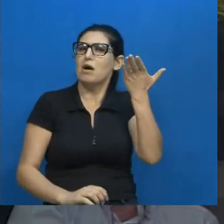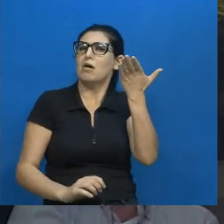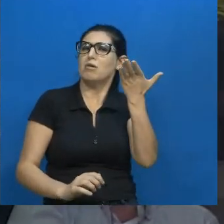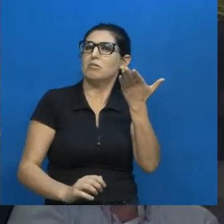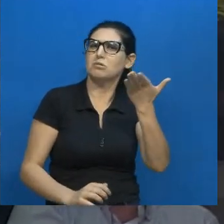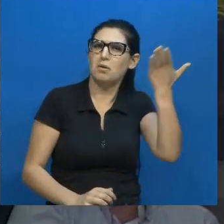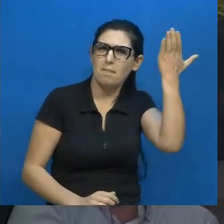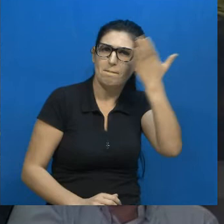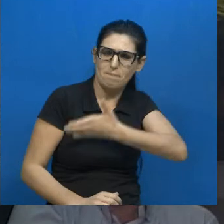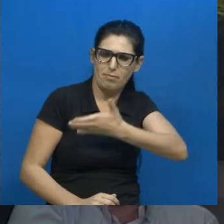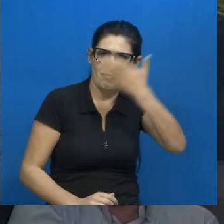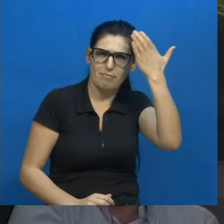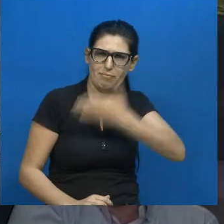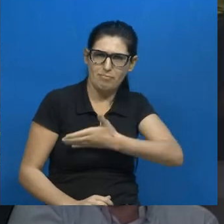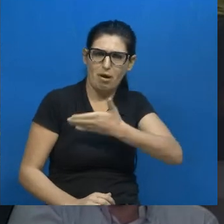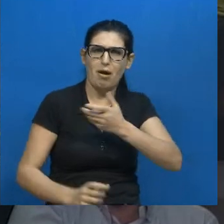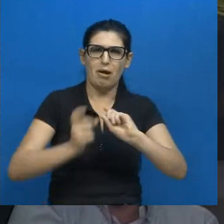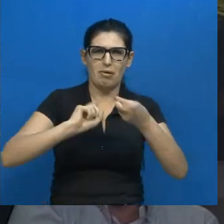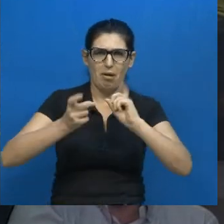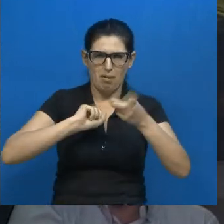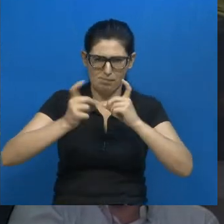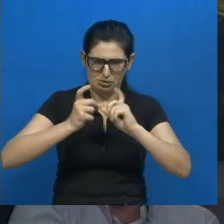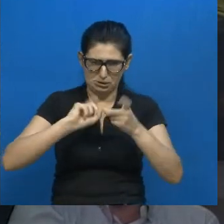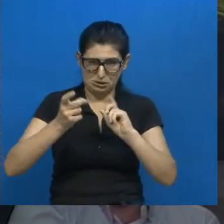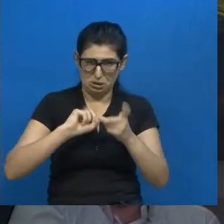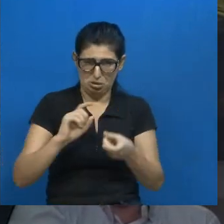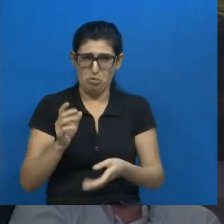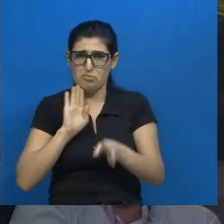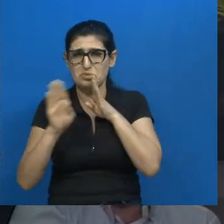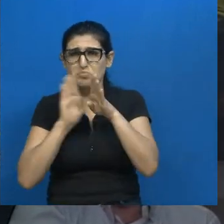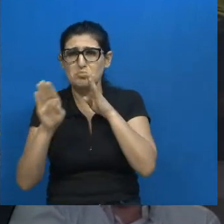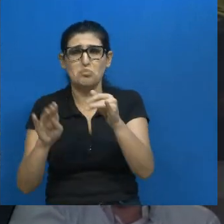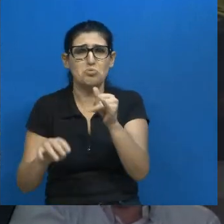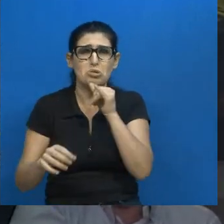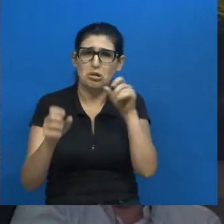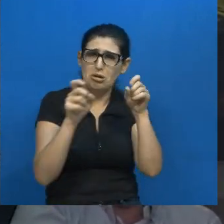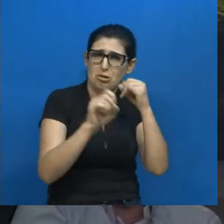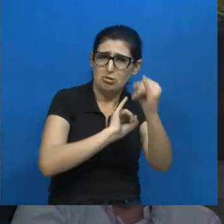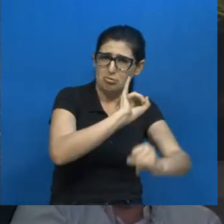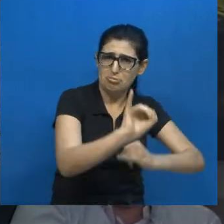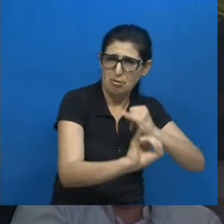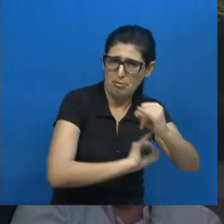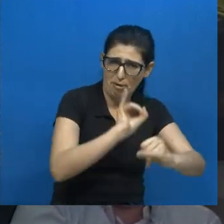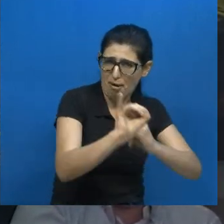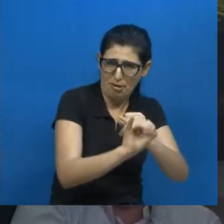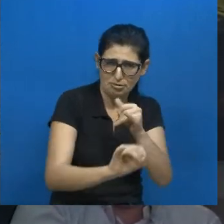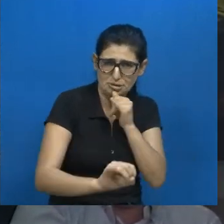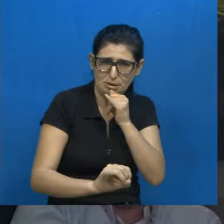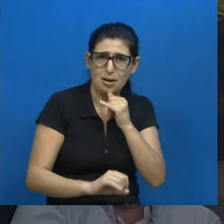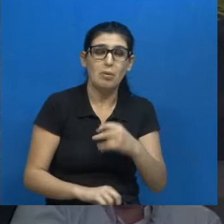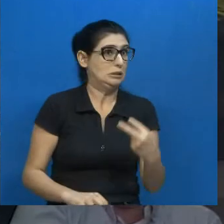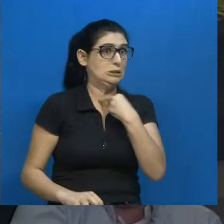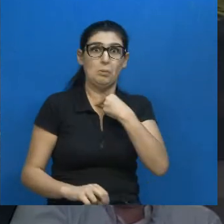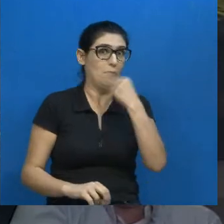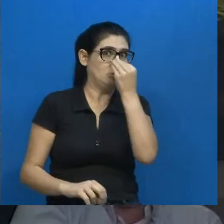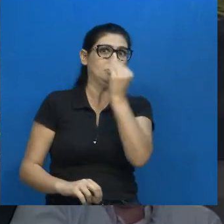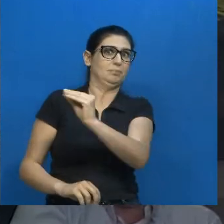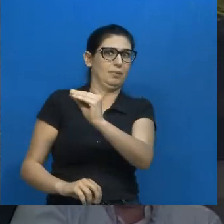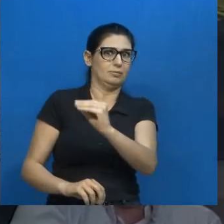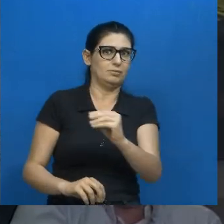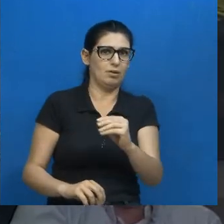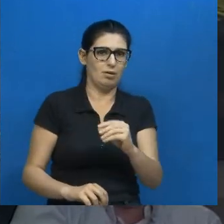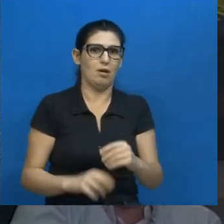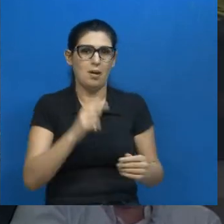de reclamações que a gente vê nas redes sociais, e isso é uma realidade que não se deve desprezar, né? Foi